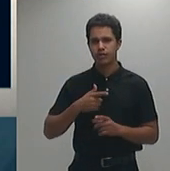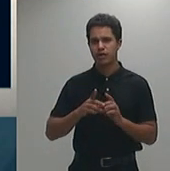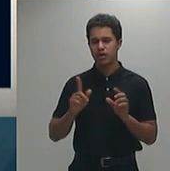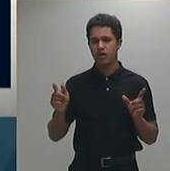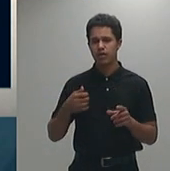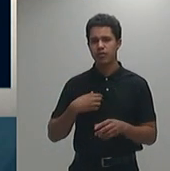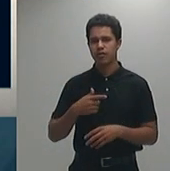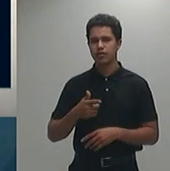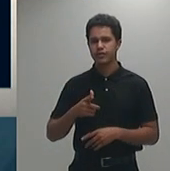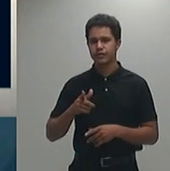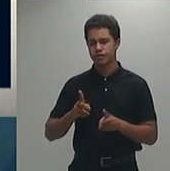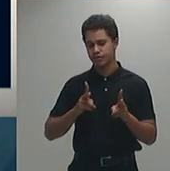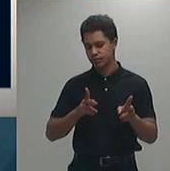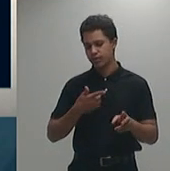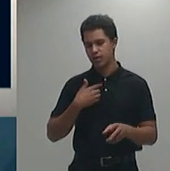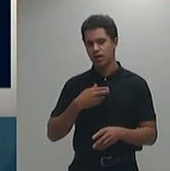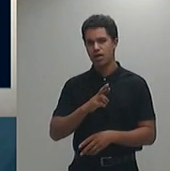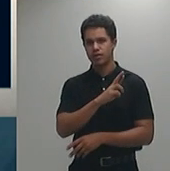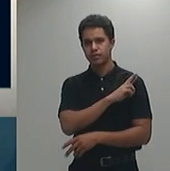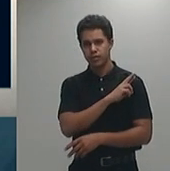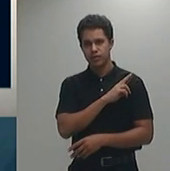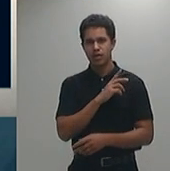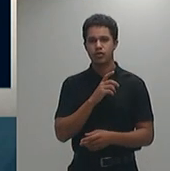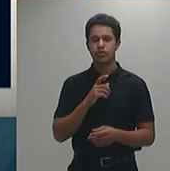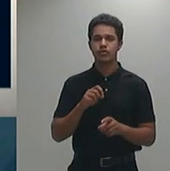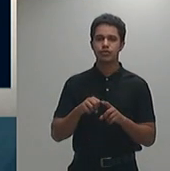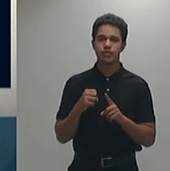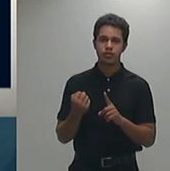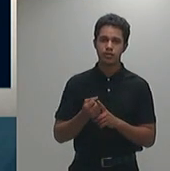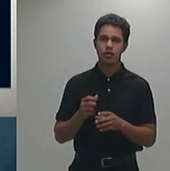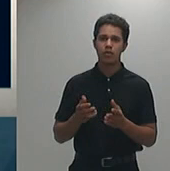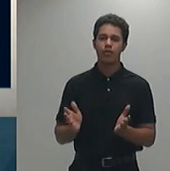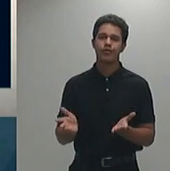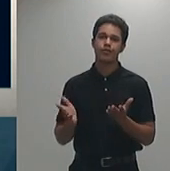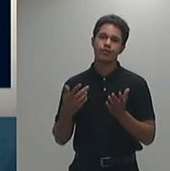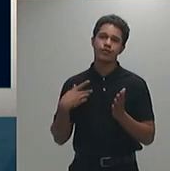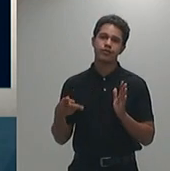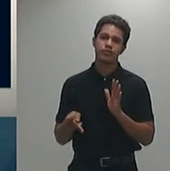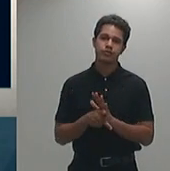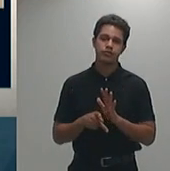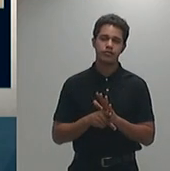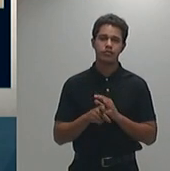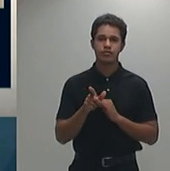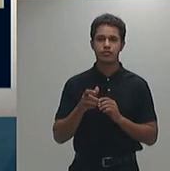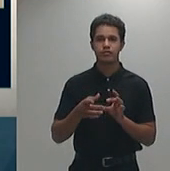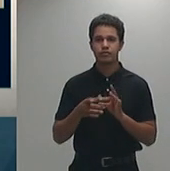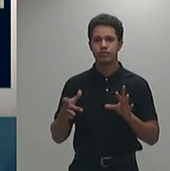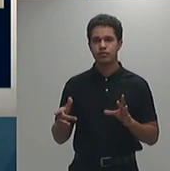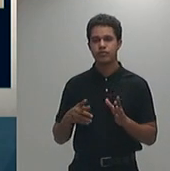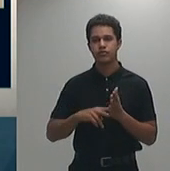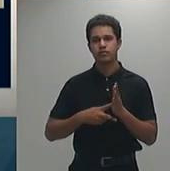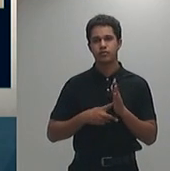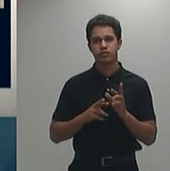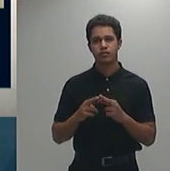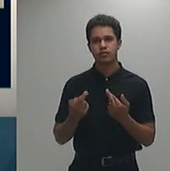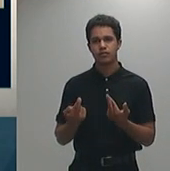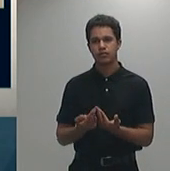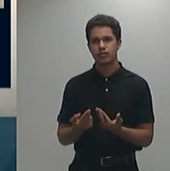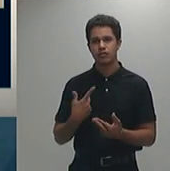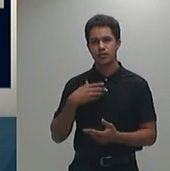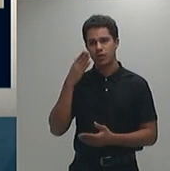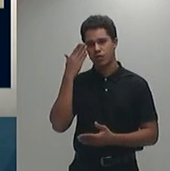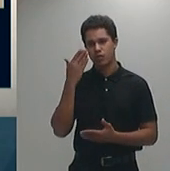dos administradores e controladores promovida tempestivamente em conformidade com a autorização assemblear no esmalte previsto na lei de